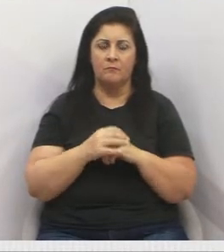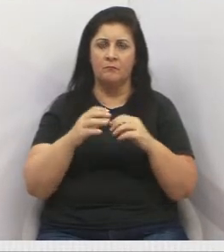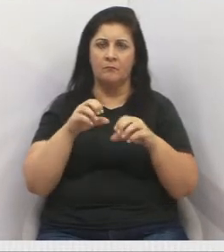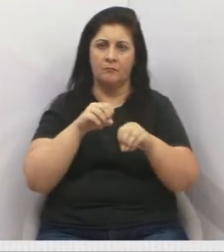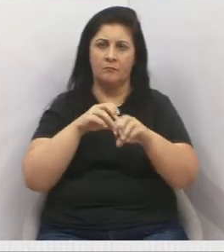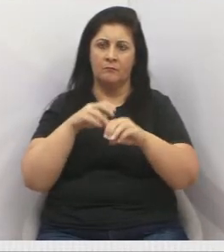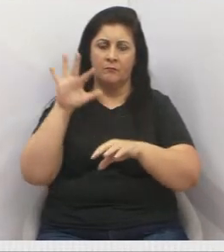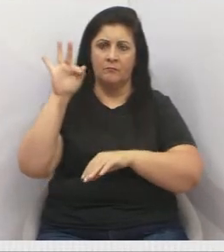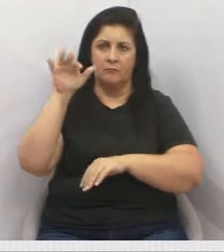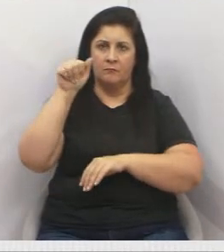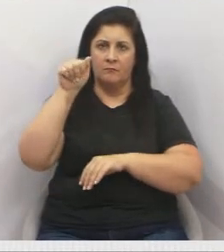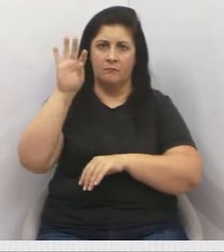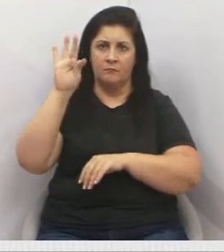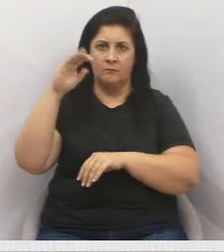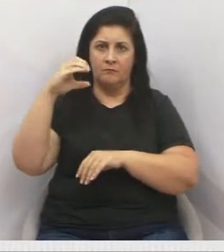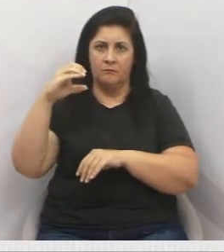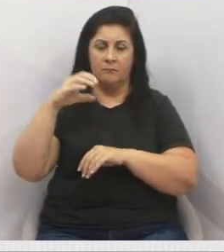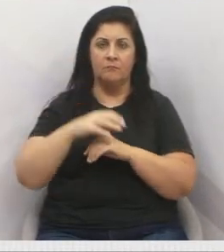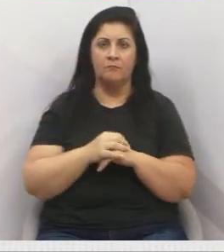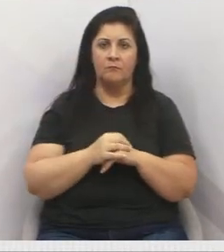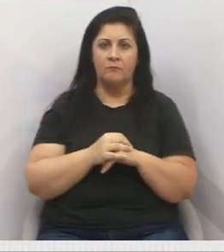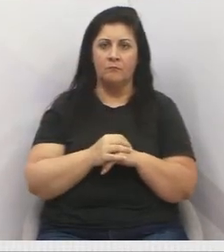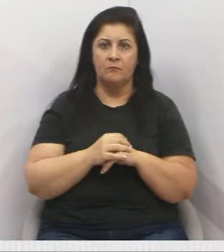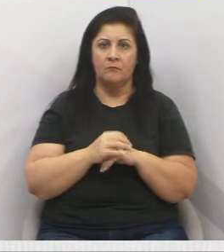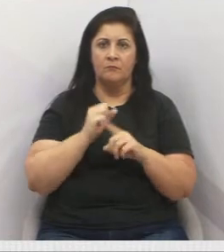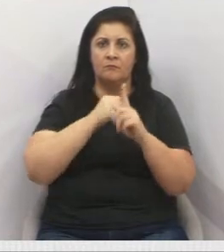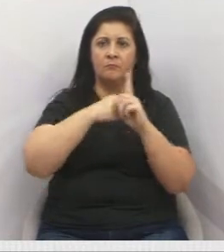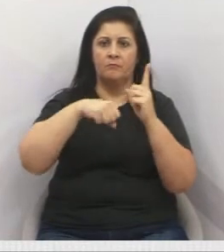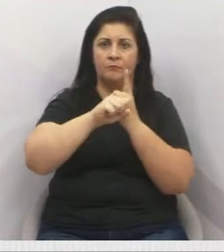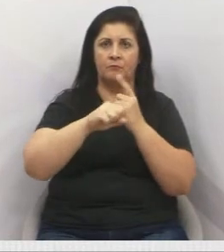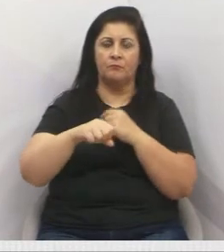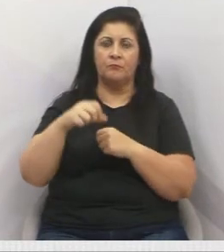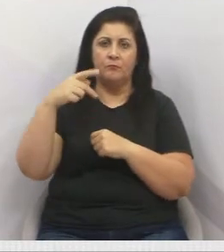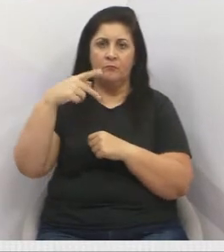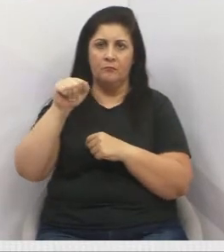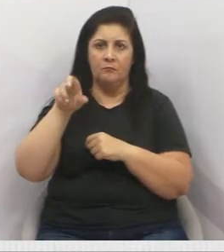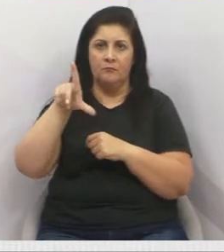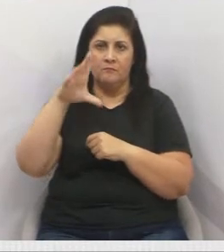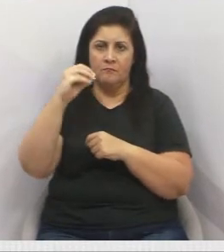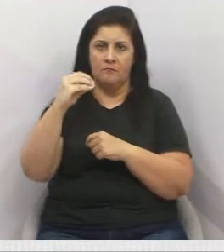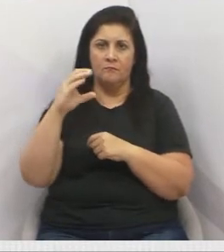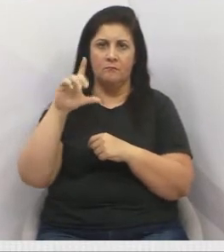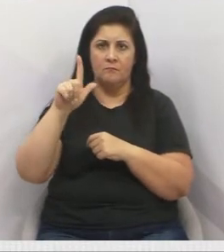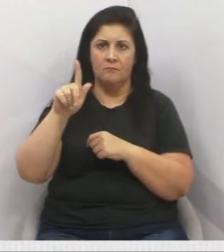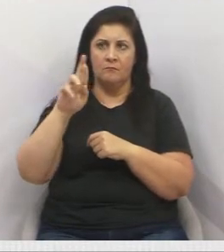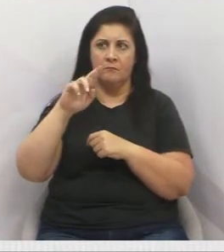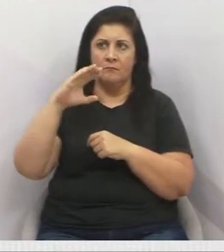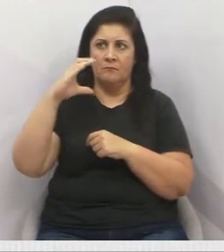FATEC, e organização da sociedade civil, Paulo Graça. Ok?